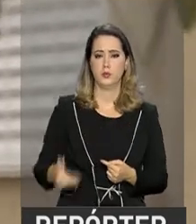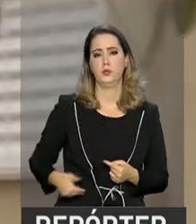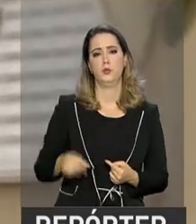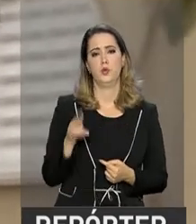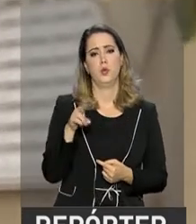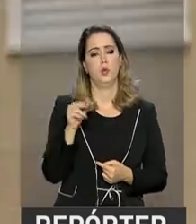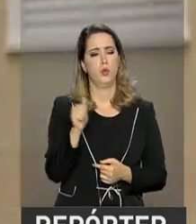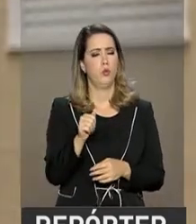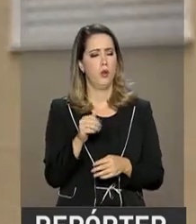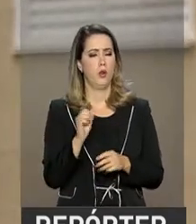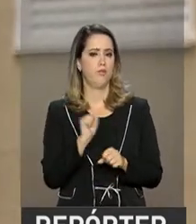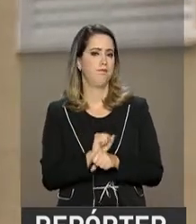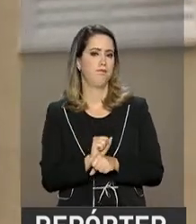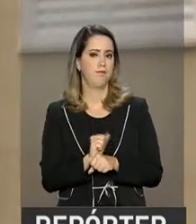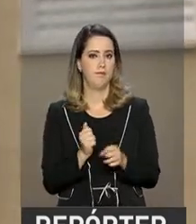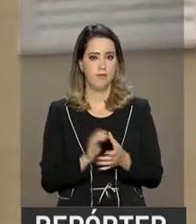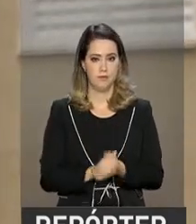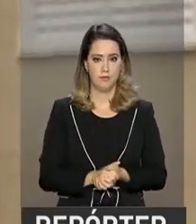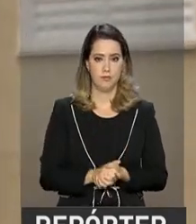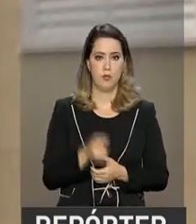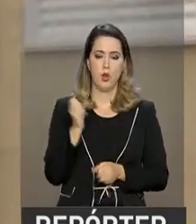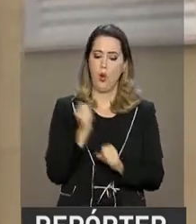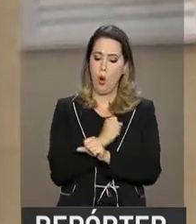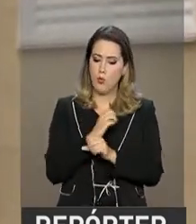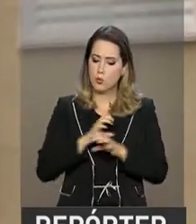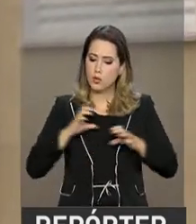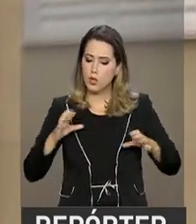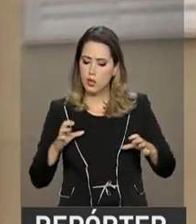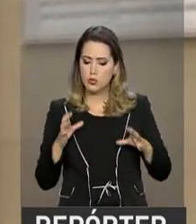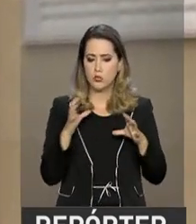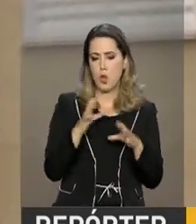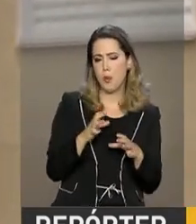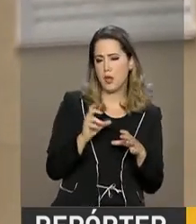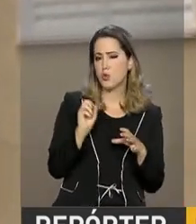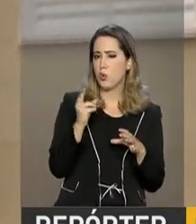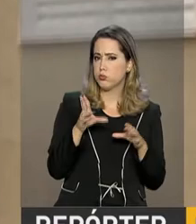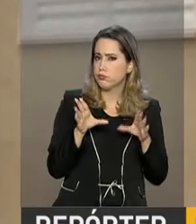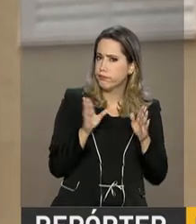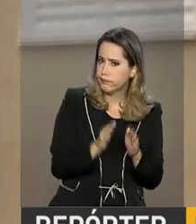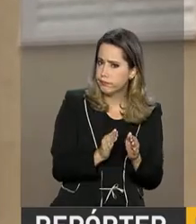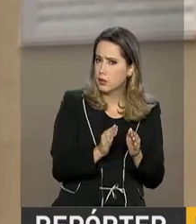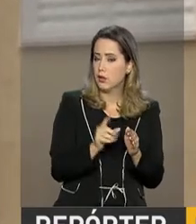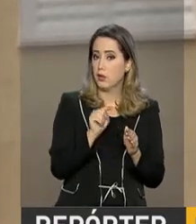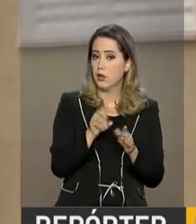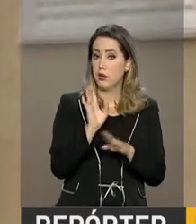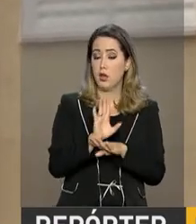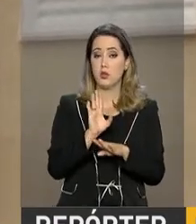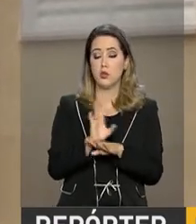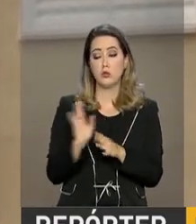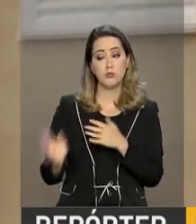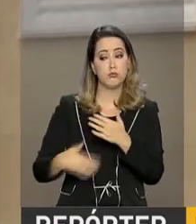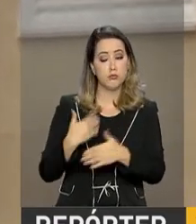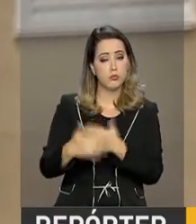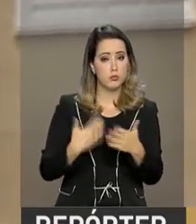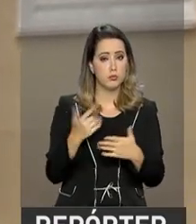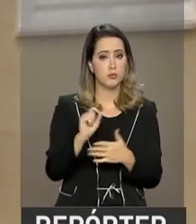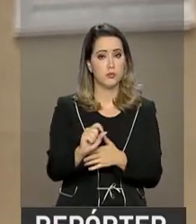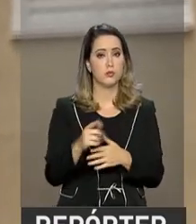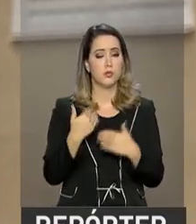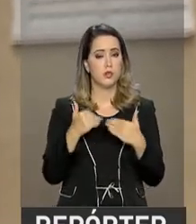não parar mais são obras grandes obras médias e obras pequenas e ajudam que estarão